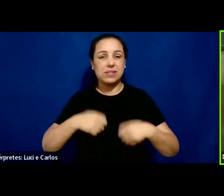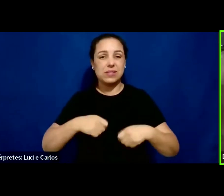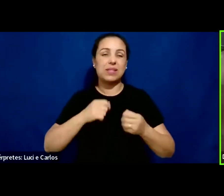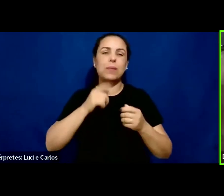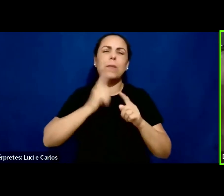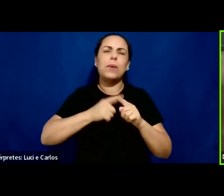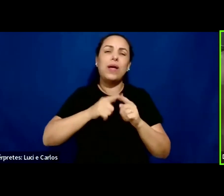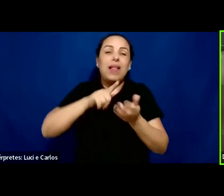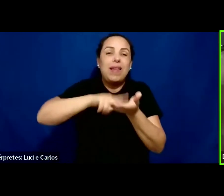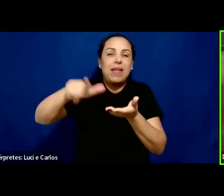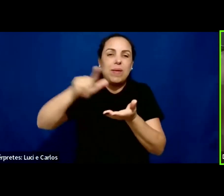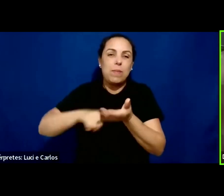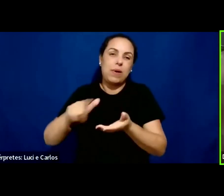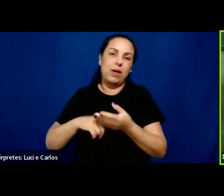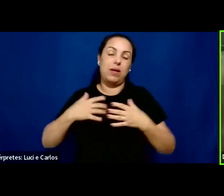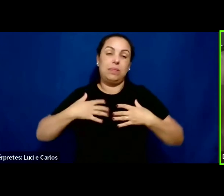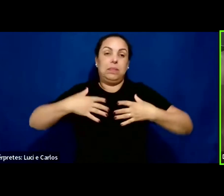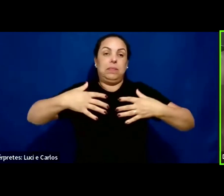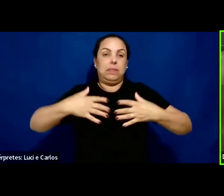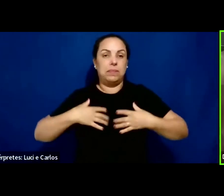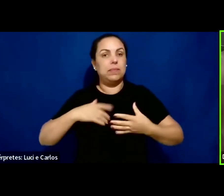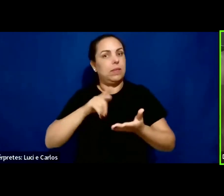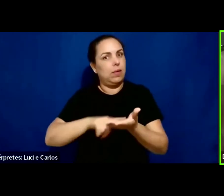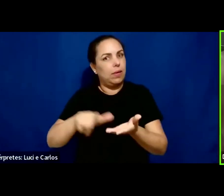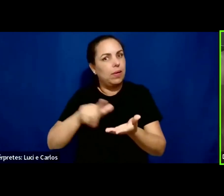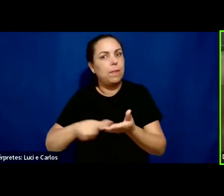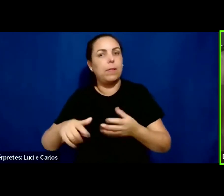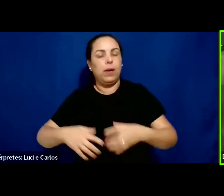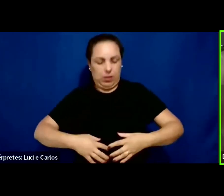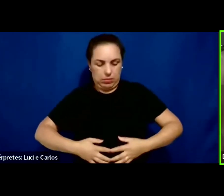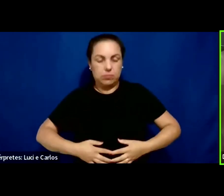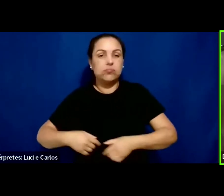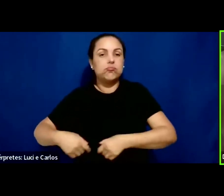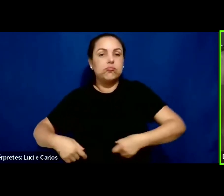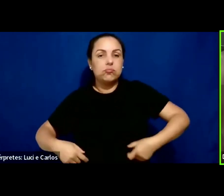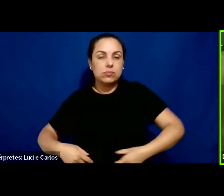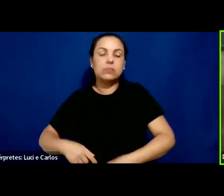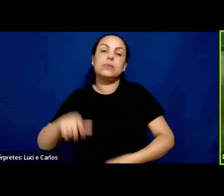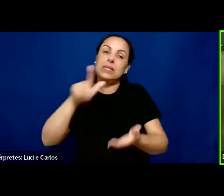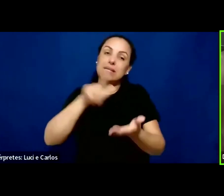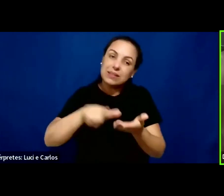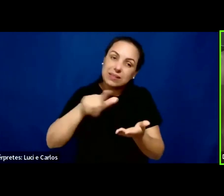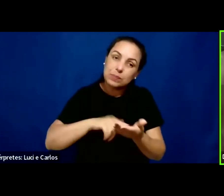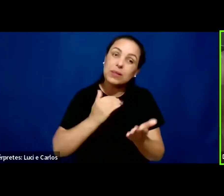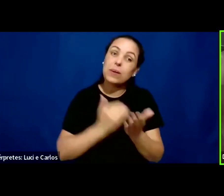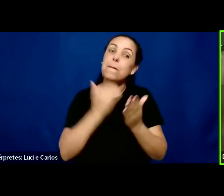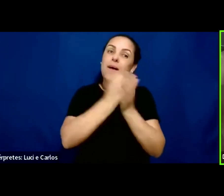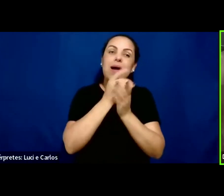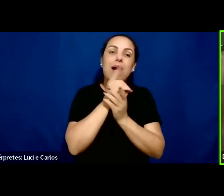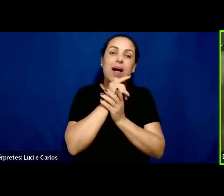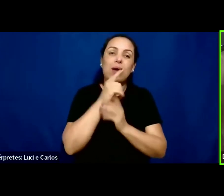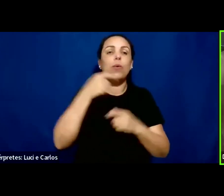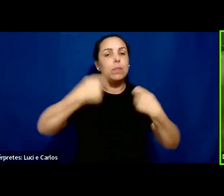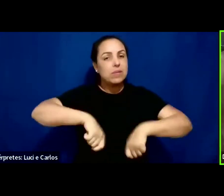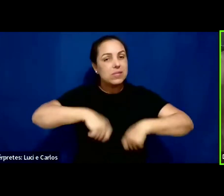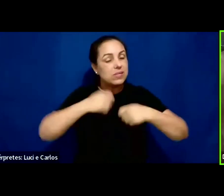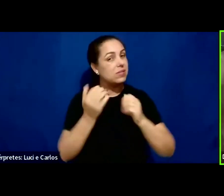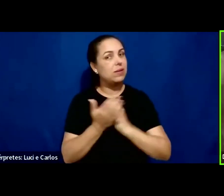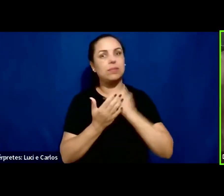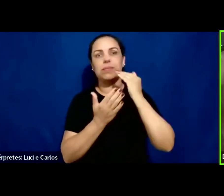excrementos, eles precisam de mais água, gente, para poder também se lavar. Tá certo?